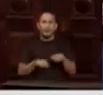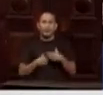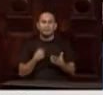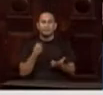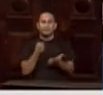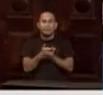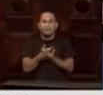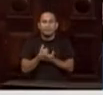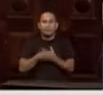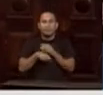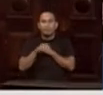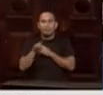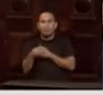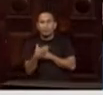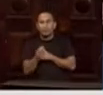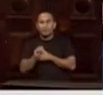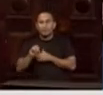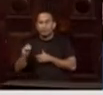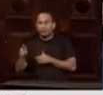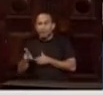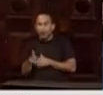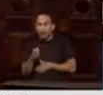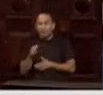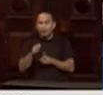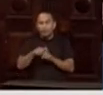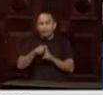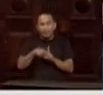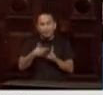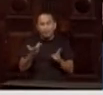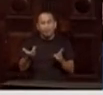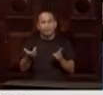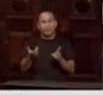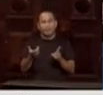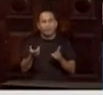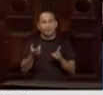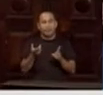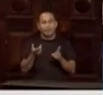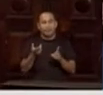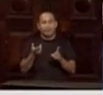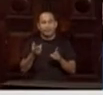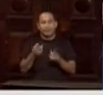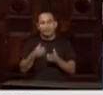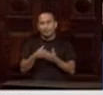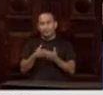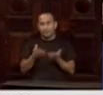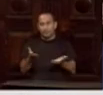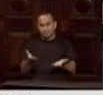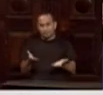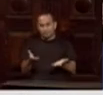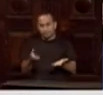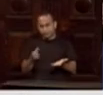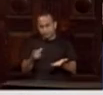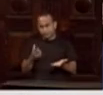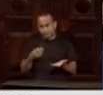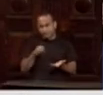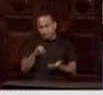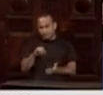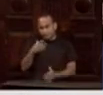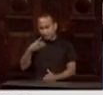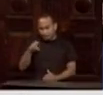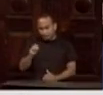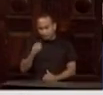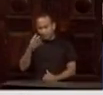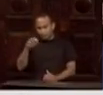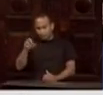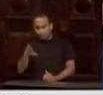gastar R$ 1.800 por mês? No papel, vai gastar R$ 1.800 por mês de passagem. Se ele ganha